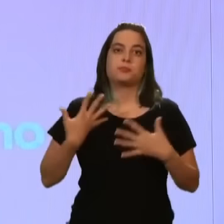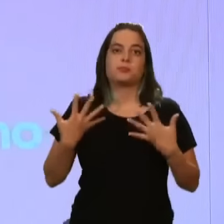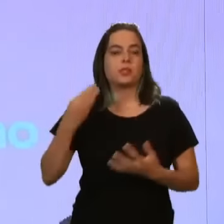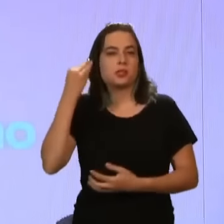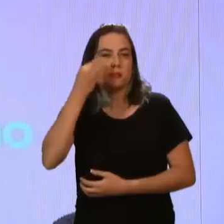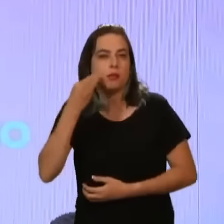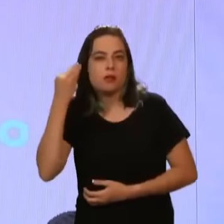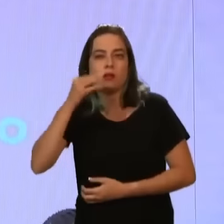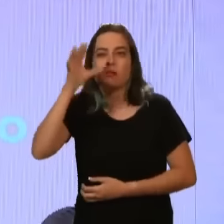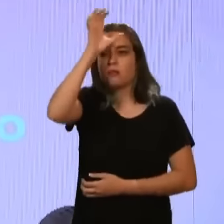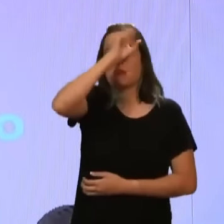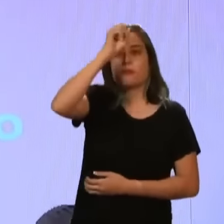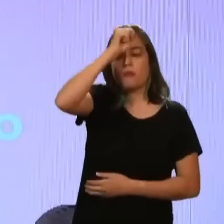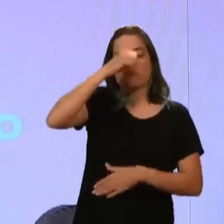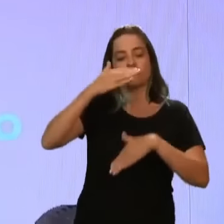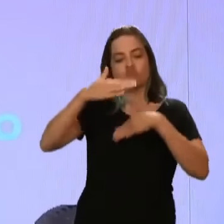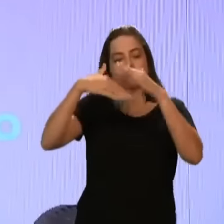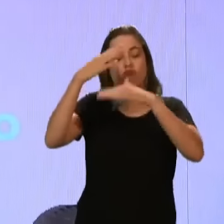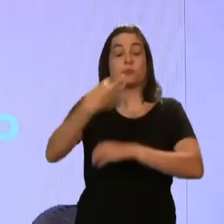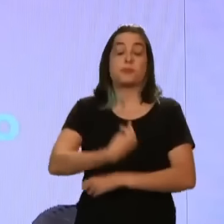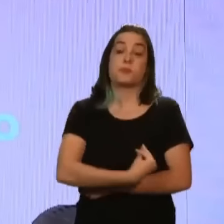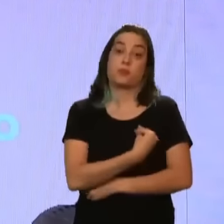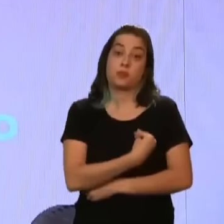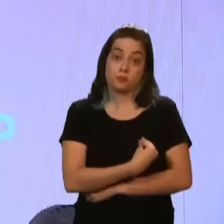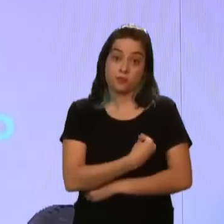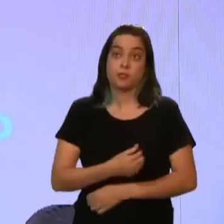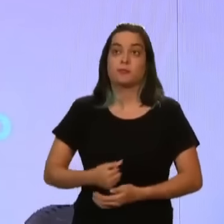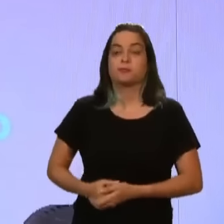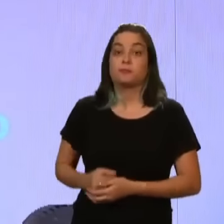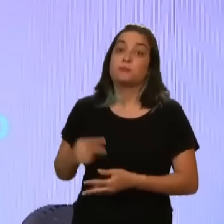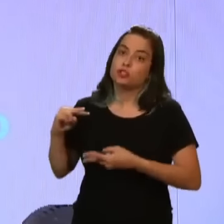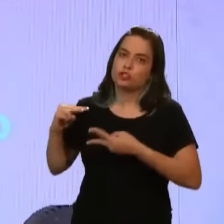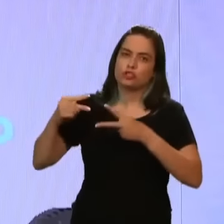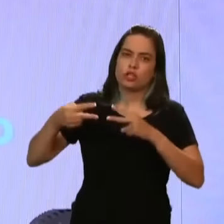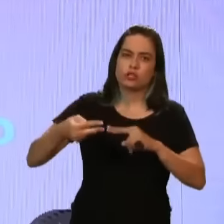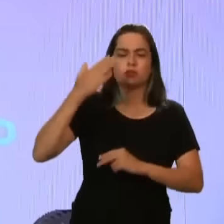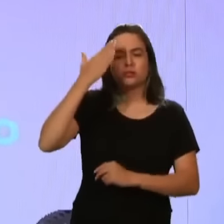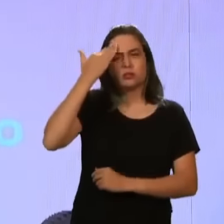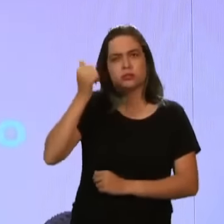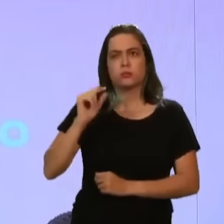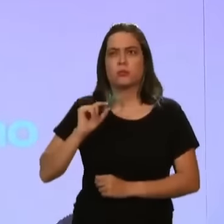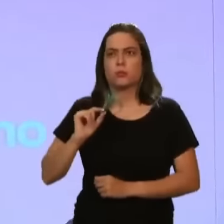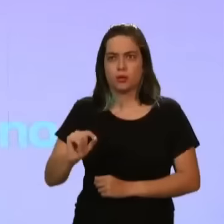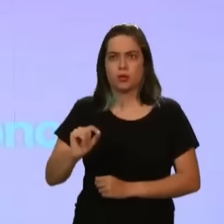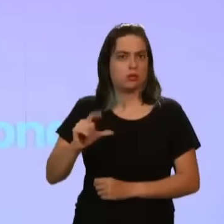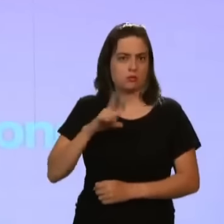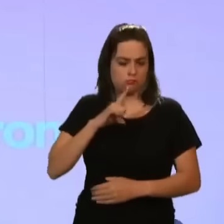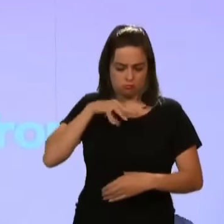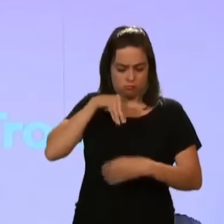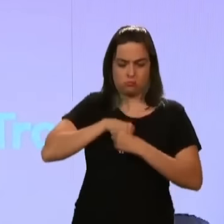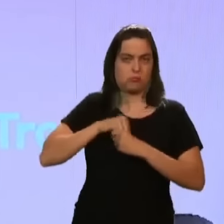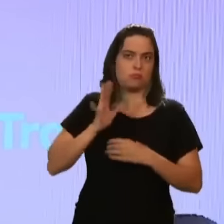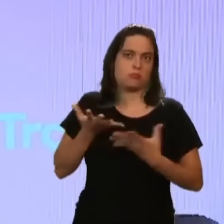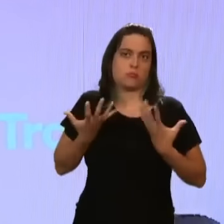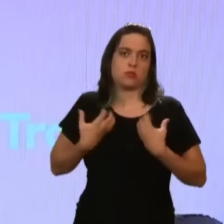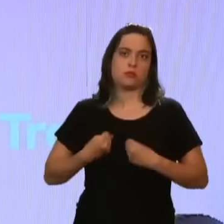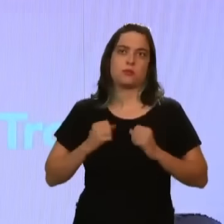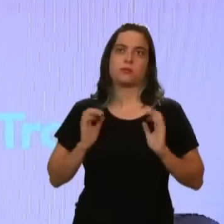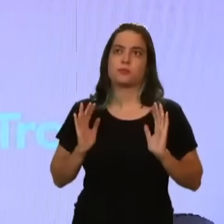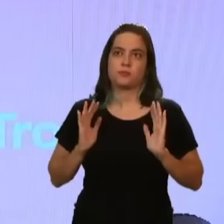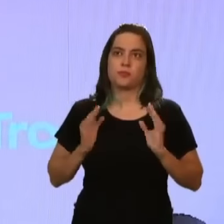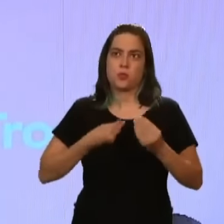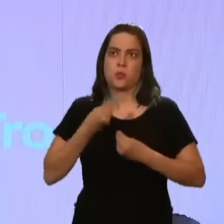pelos aprendizados da vida. Os genes, a gente sabe, né, que a gente recebeu, está aqui do jeitinho que a gente recebeu,